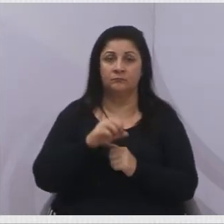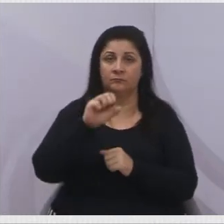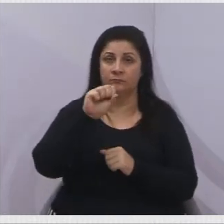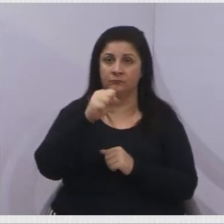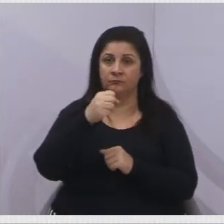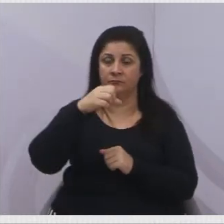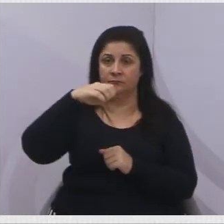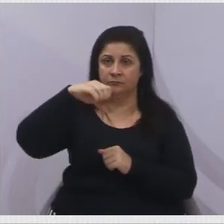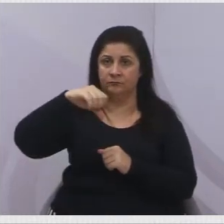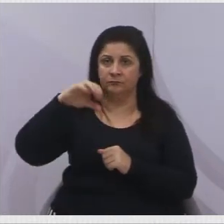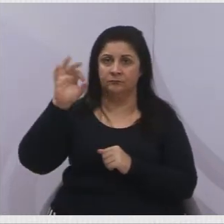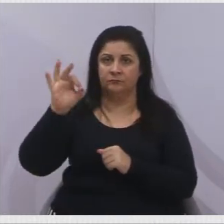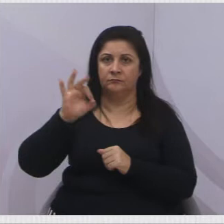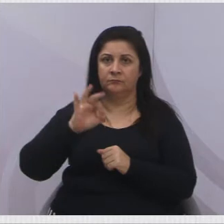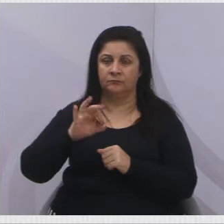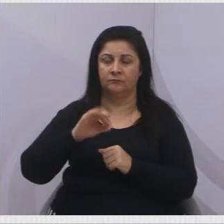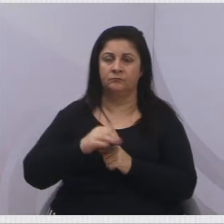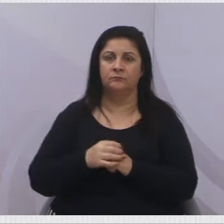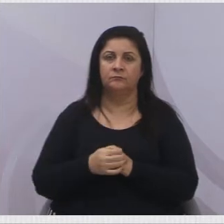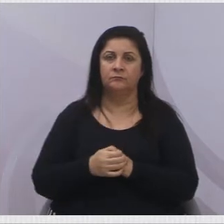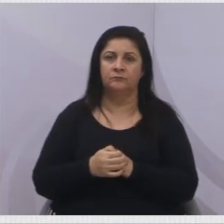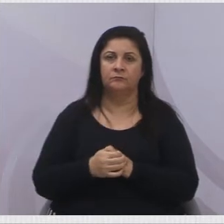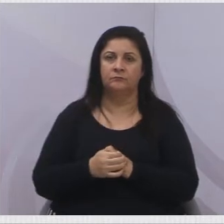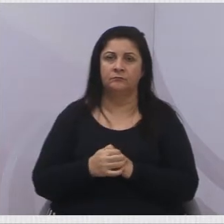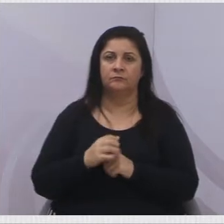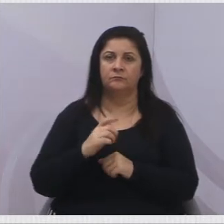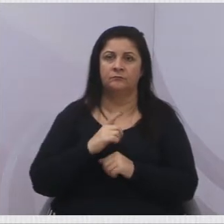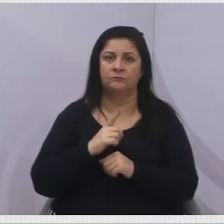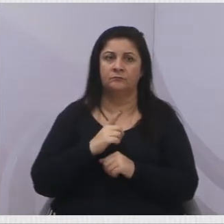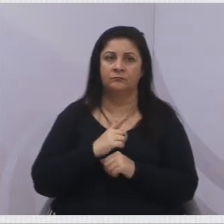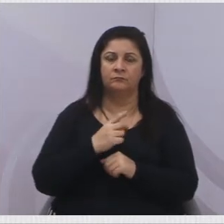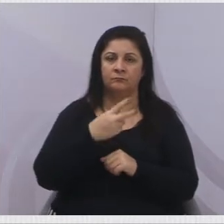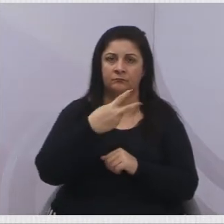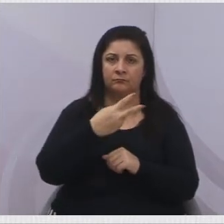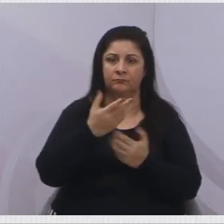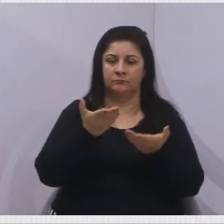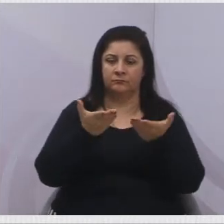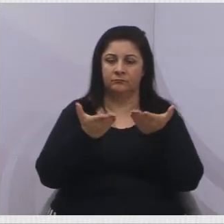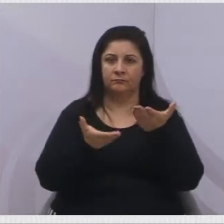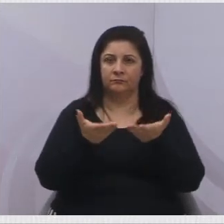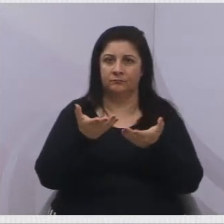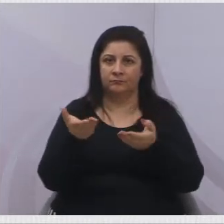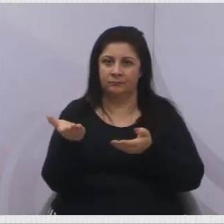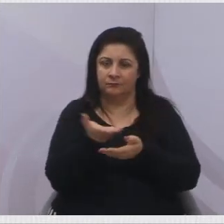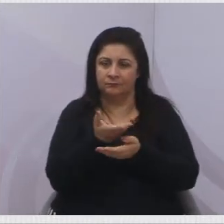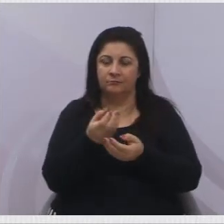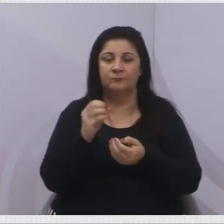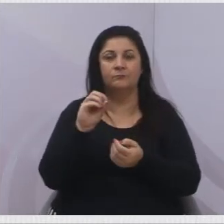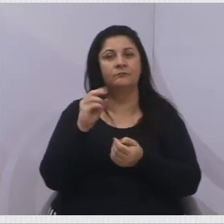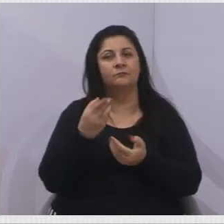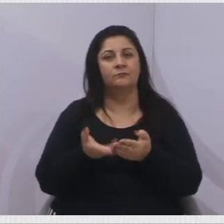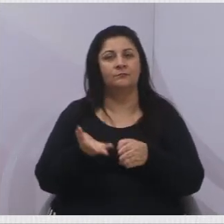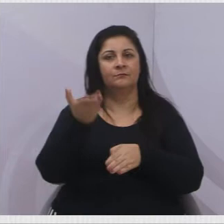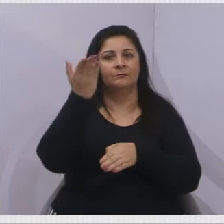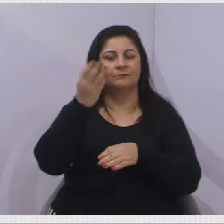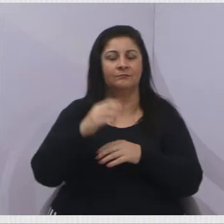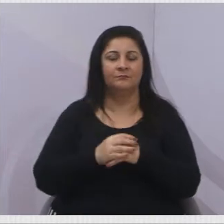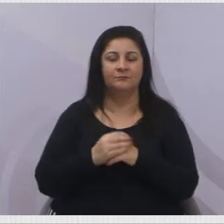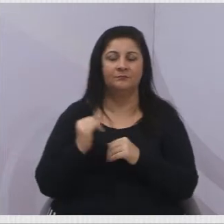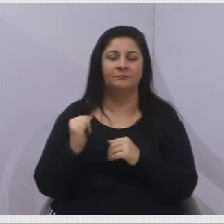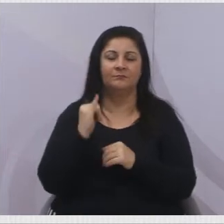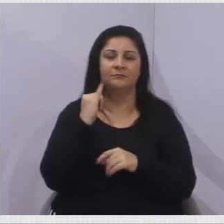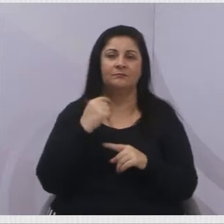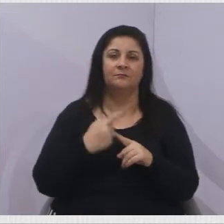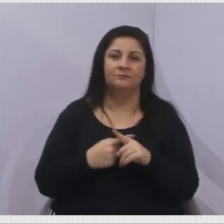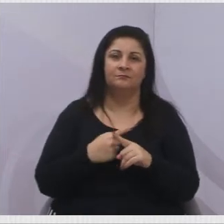89% dessas crianças têm 2,5 kg ou mais ao nascer, o que é muito importante